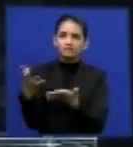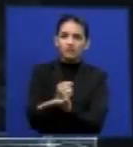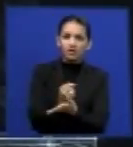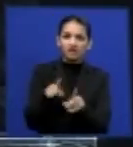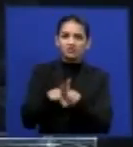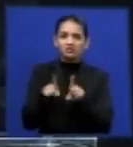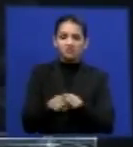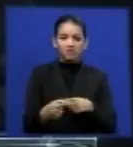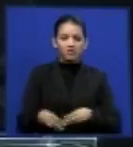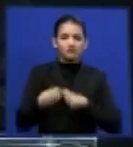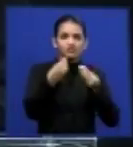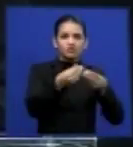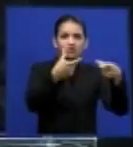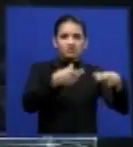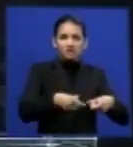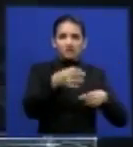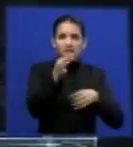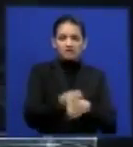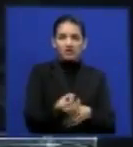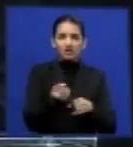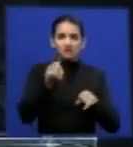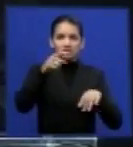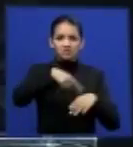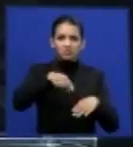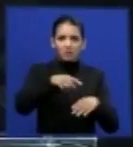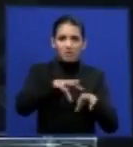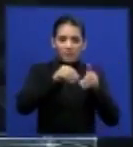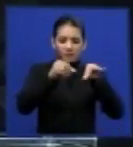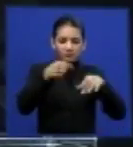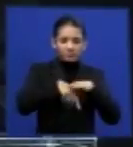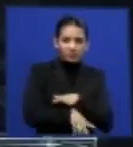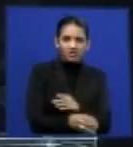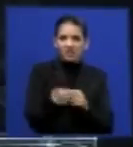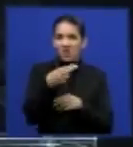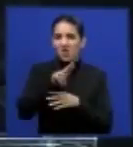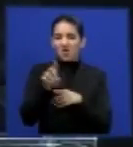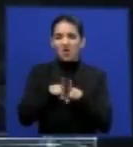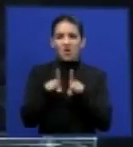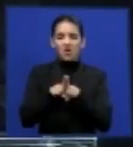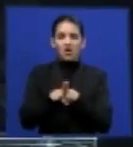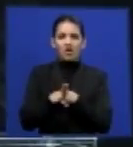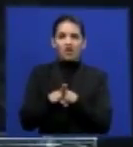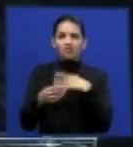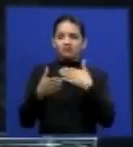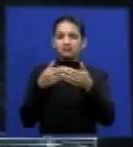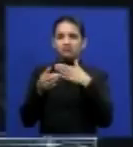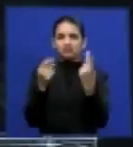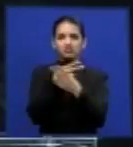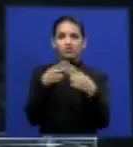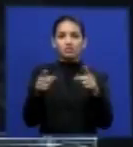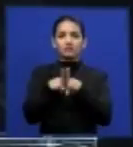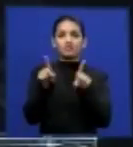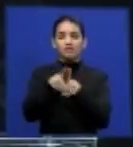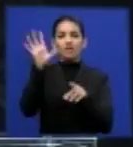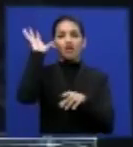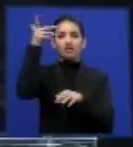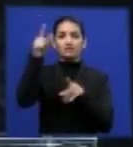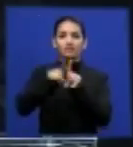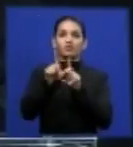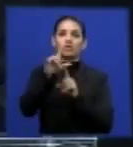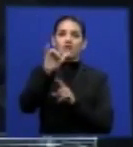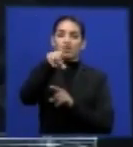destiná-lo e enterrá-lo ou incinerá-lo de alguma maneira, dando uma solução para o